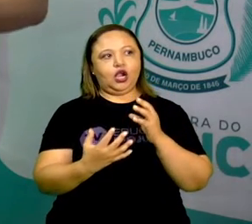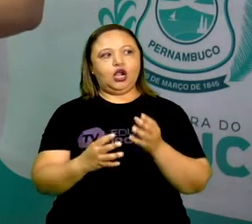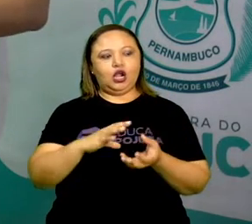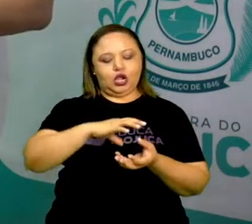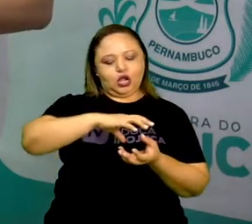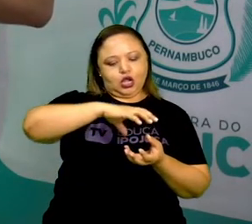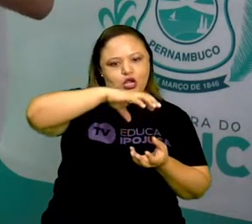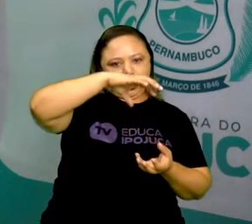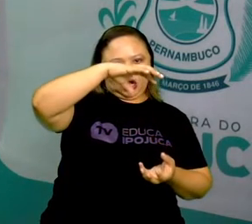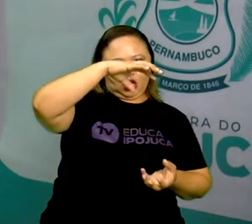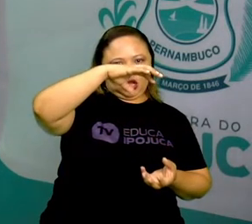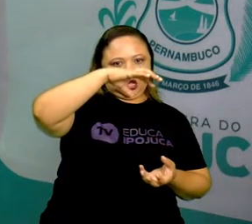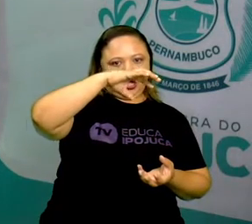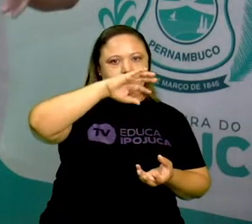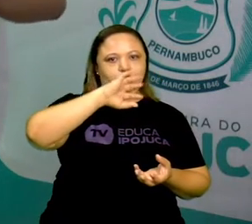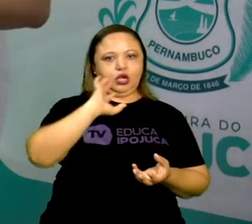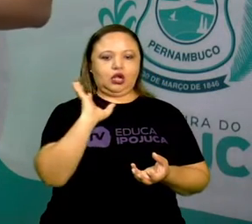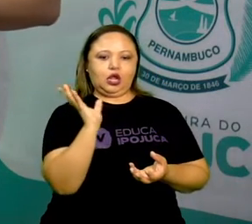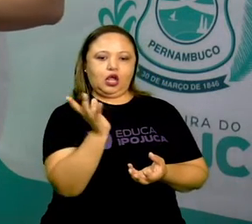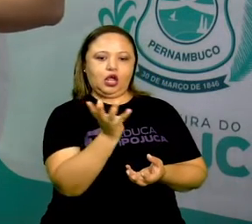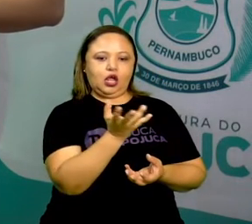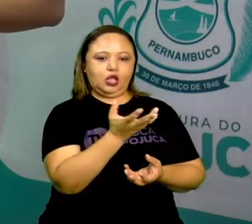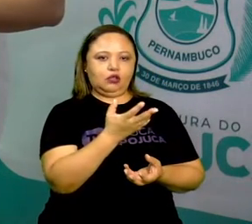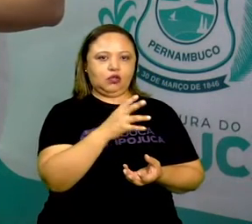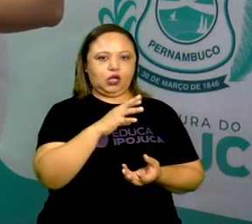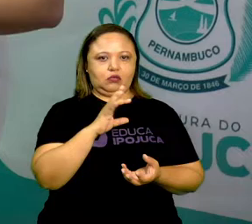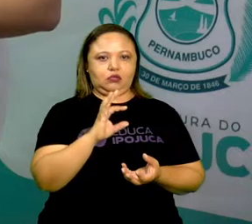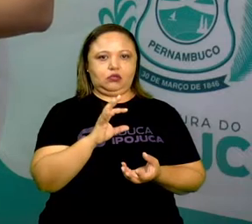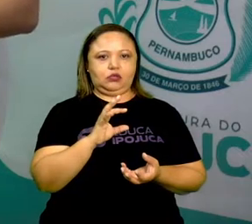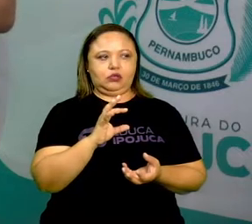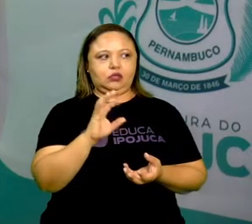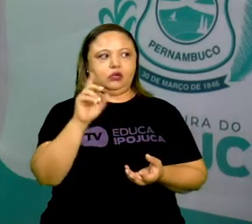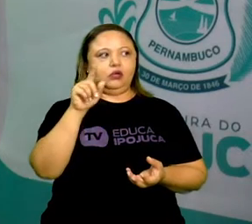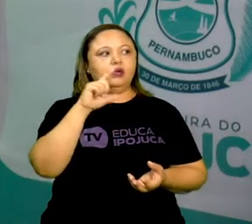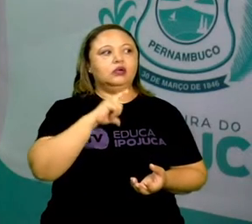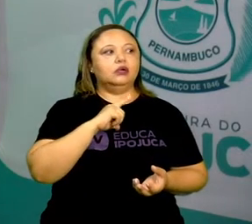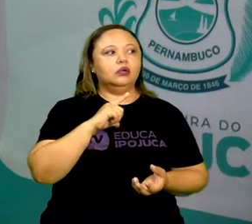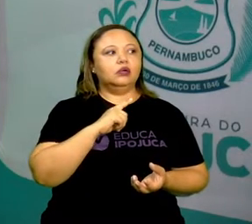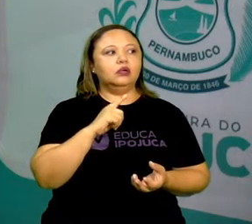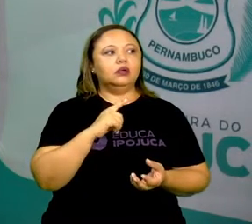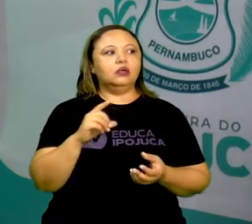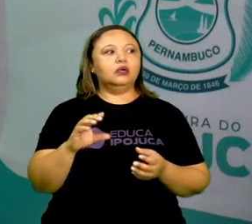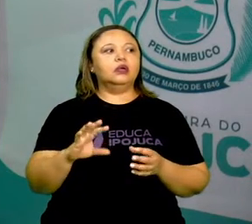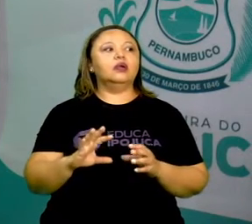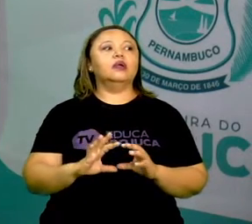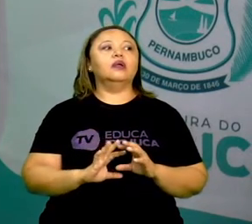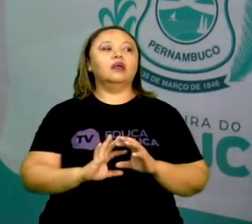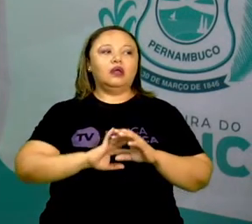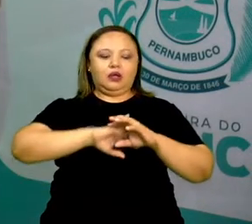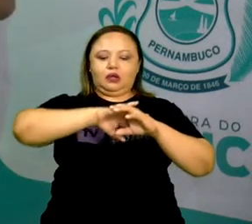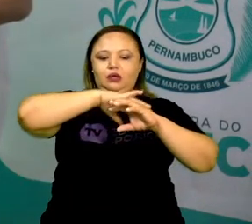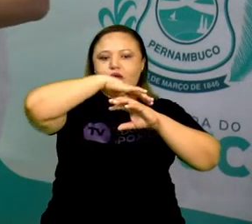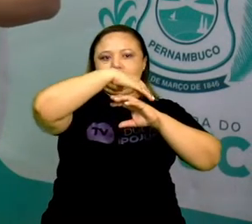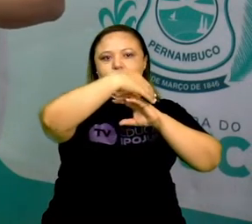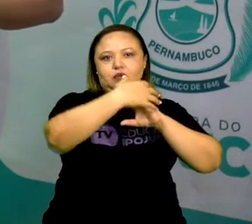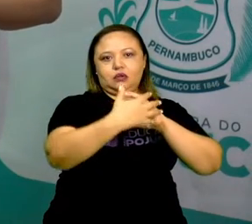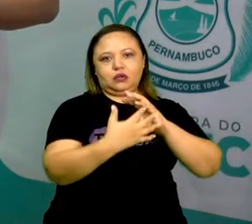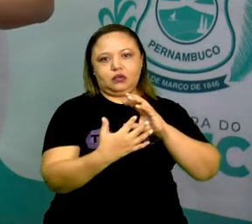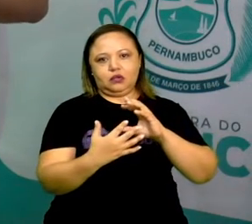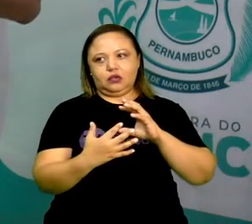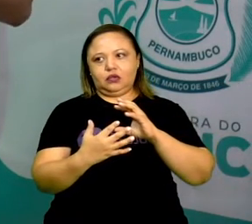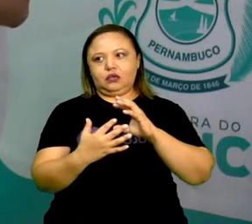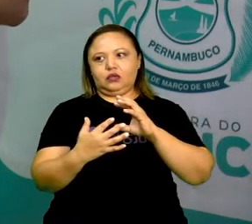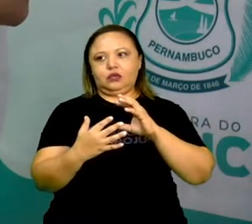toda a sua esfera, todo o seu longo arredondado. E temos aqui, ó, a planificação da